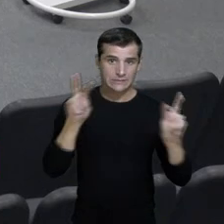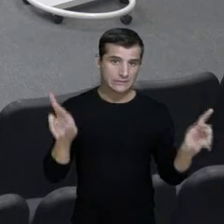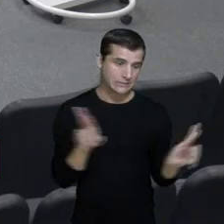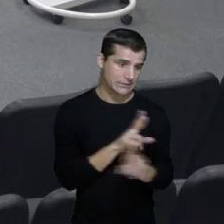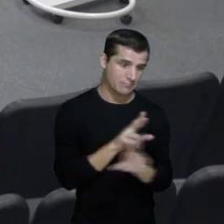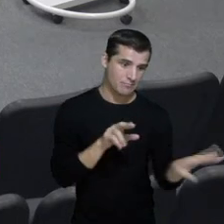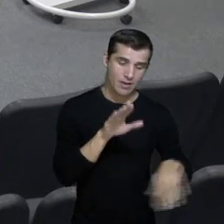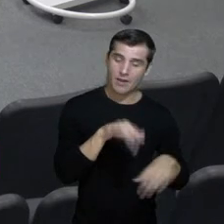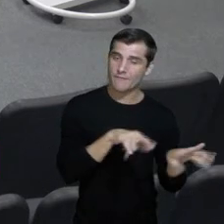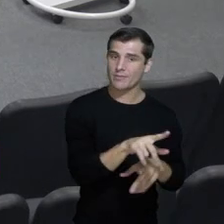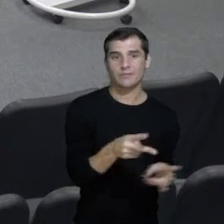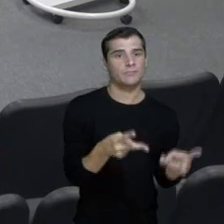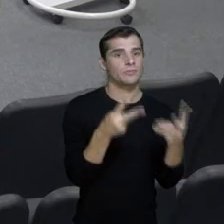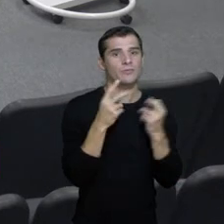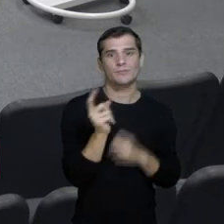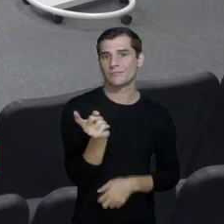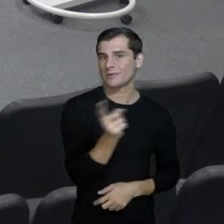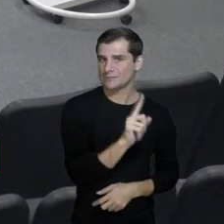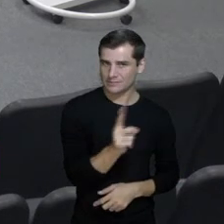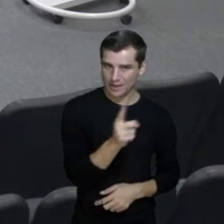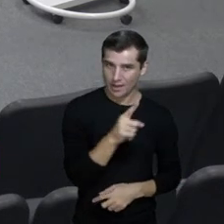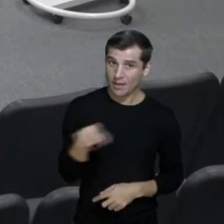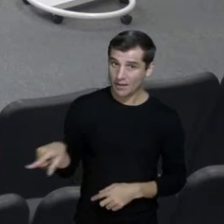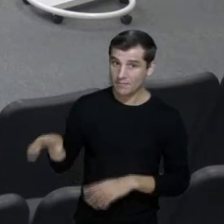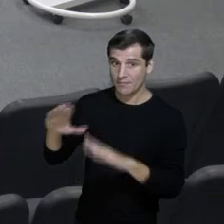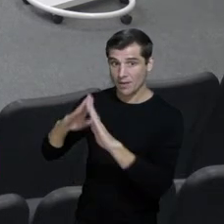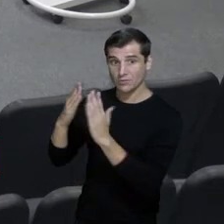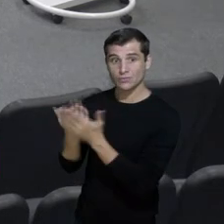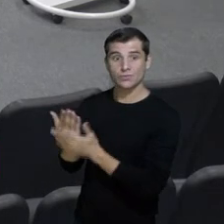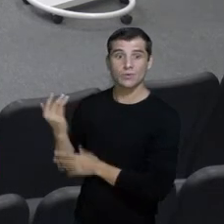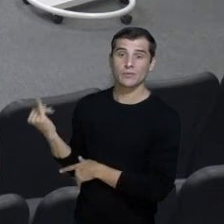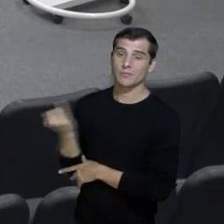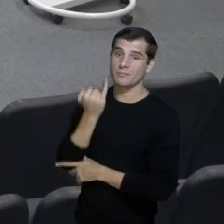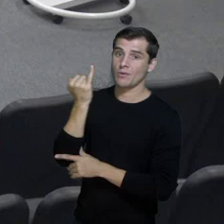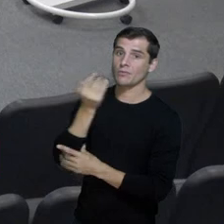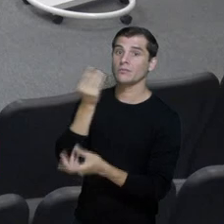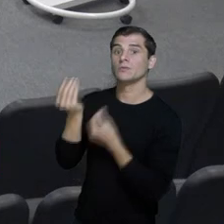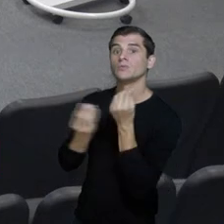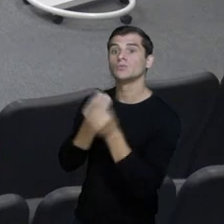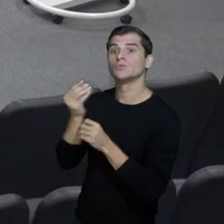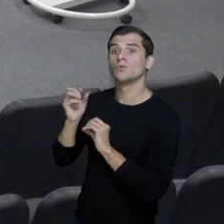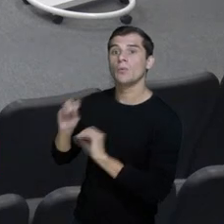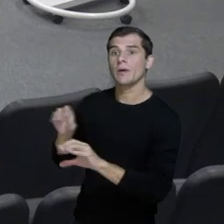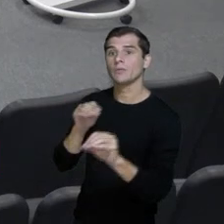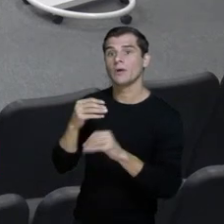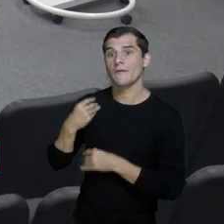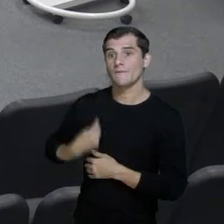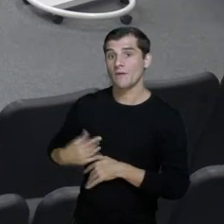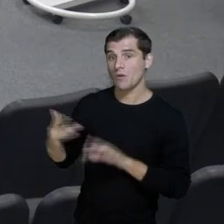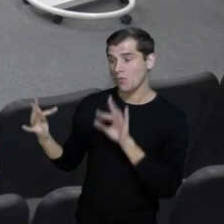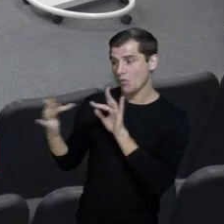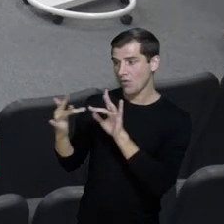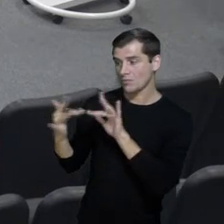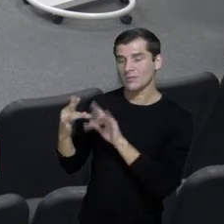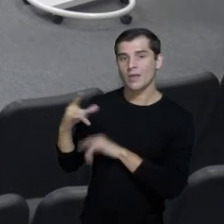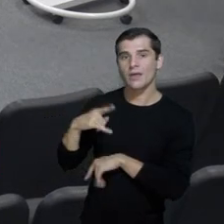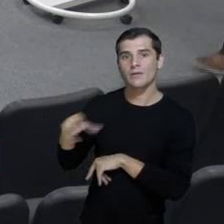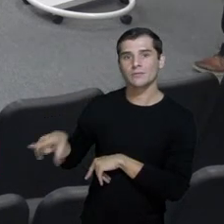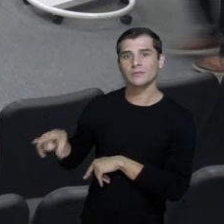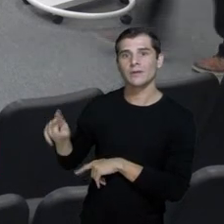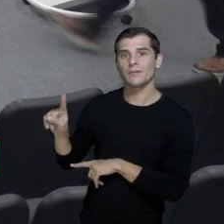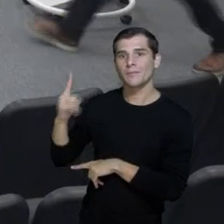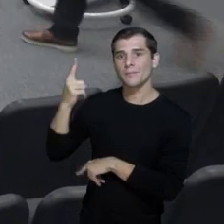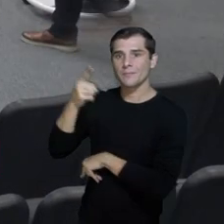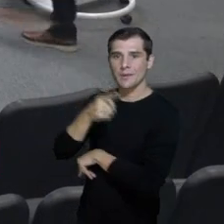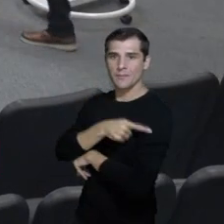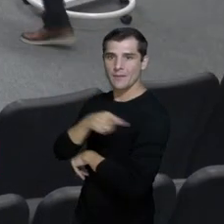essa percepção a importância da escola né a gente falou muito sobre educação eu tenho contato ainda com a minha professora de primeiro ano isso é